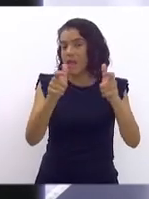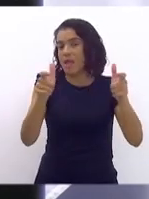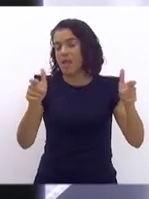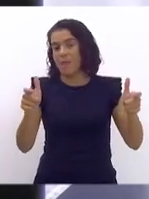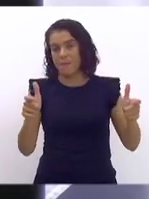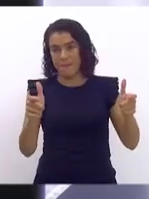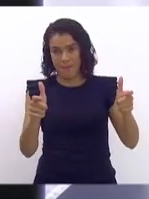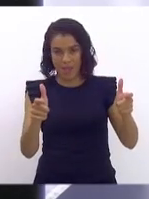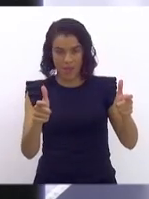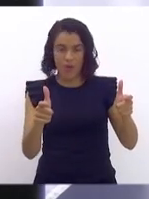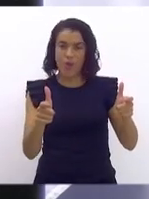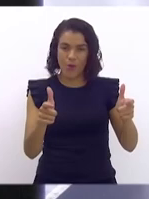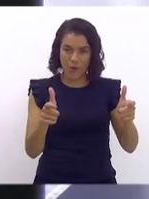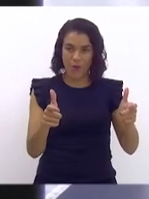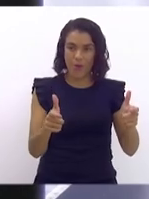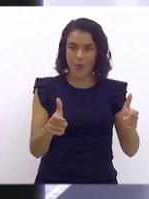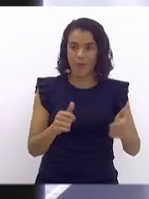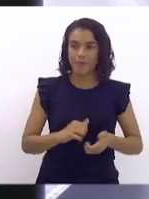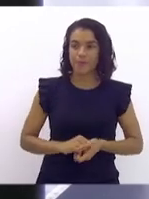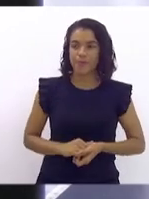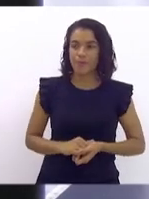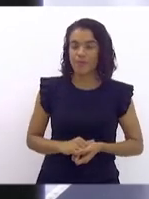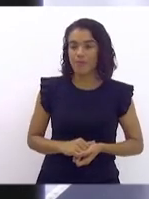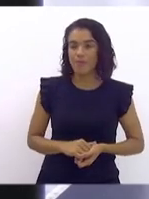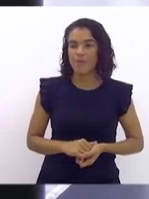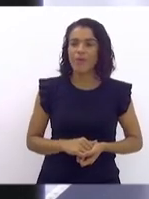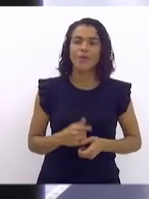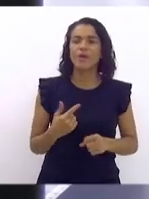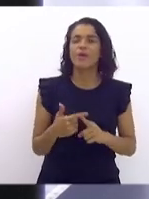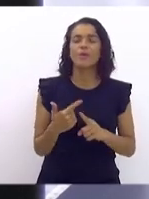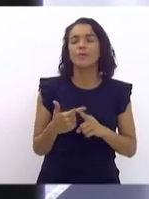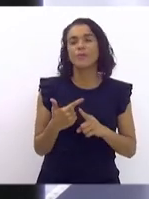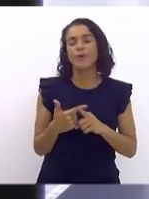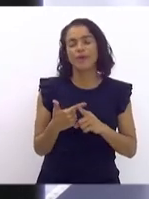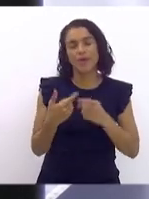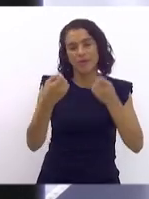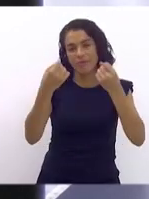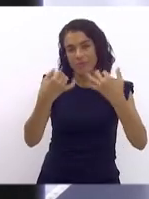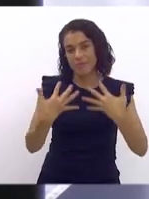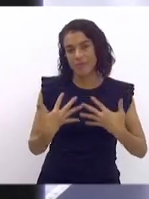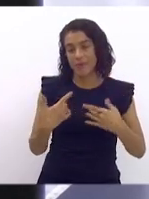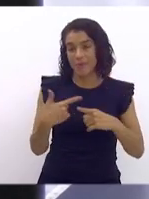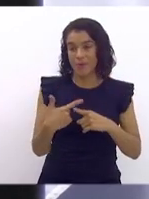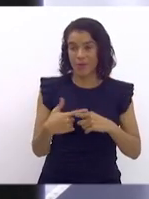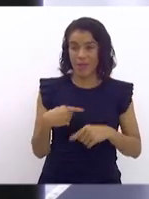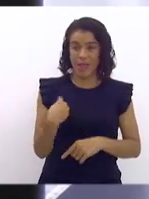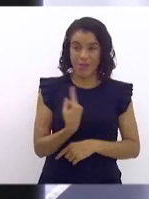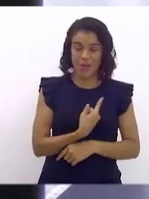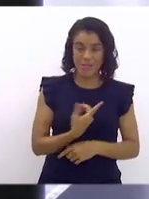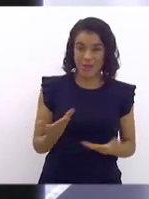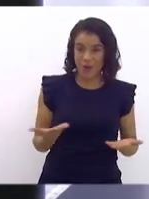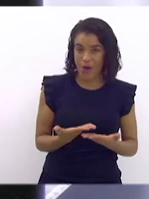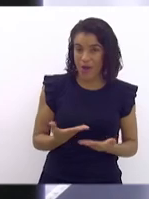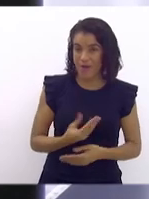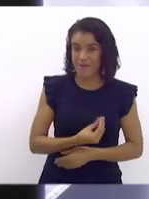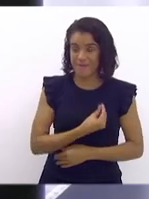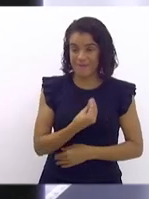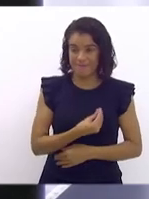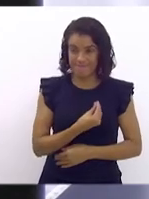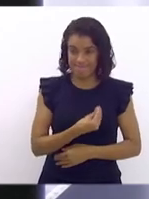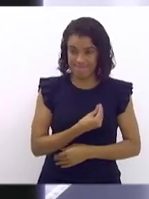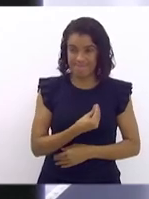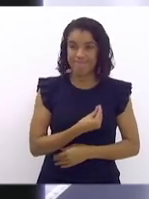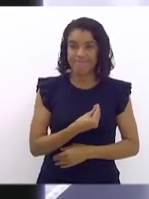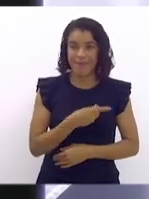deseja fazer no estado do Rio de Janeiro, e por que que eu faço essa introdução? Porque estamos vivendo um momento, a exemplo do que